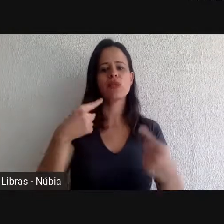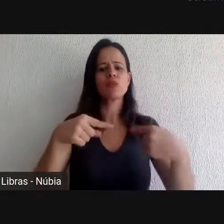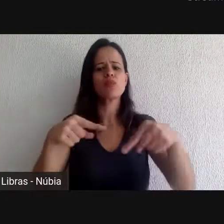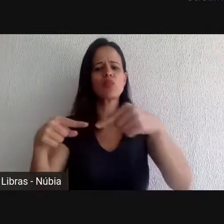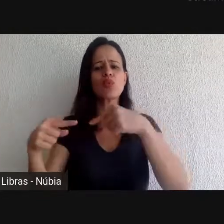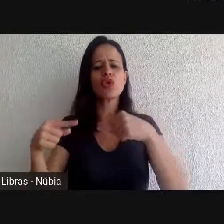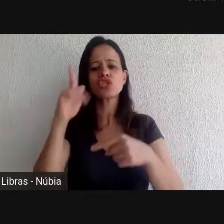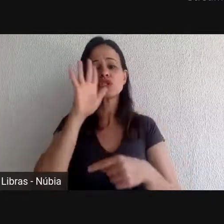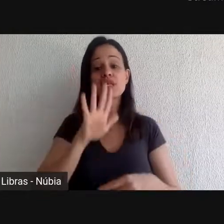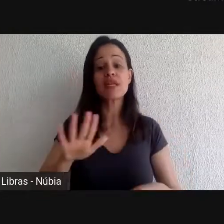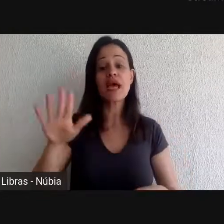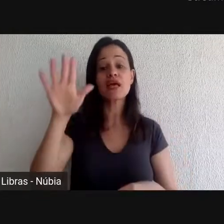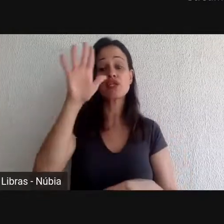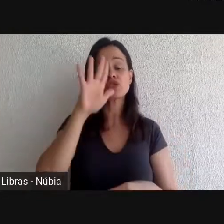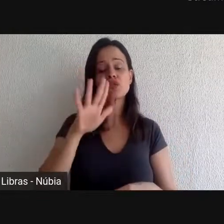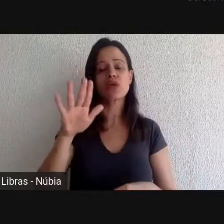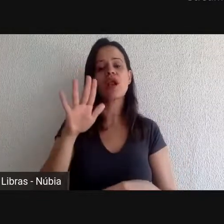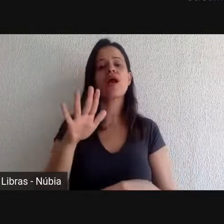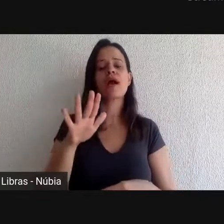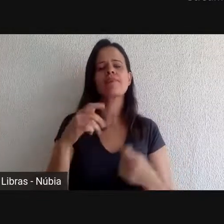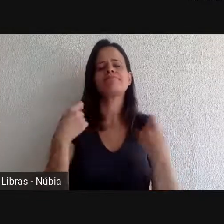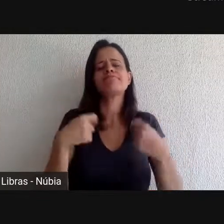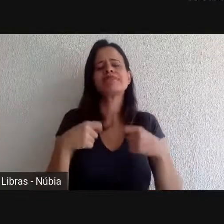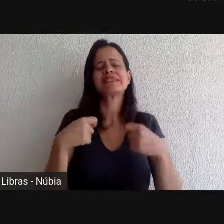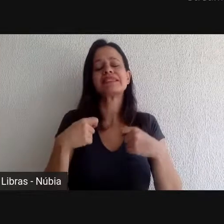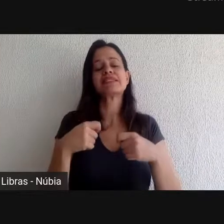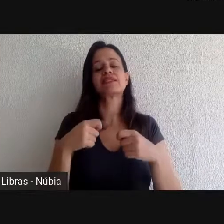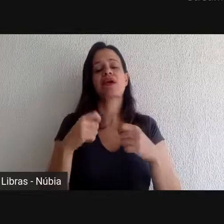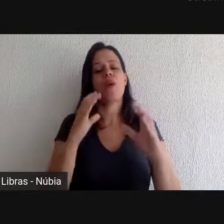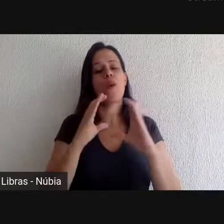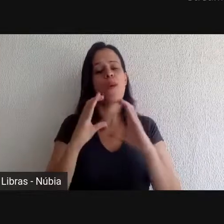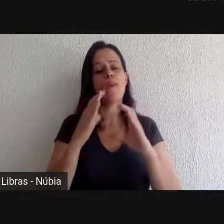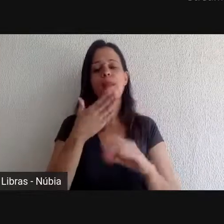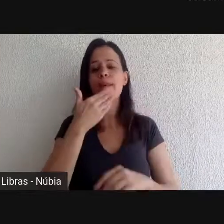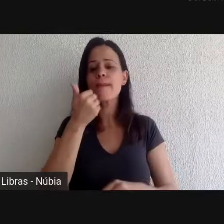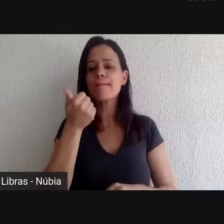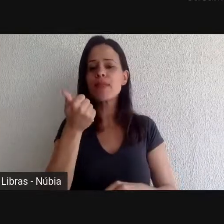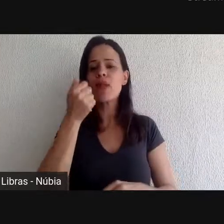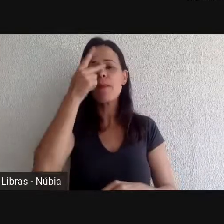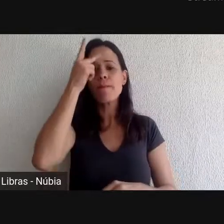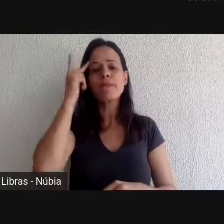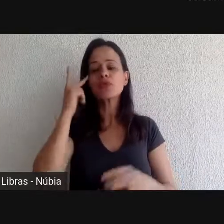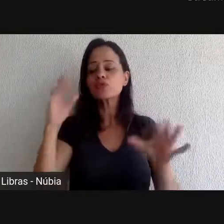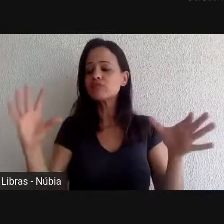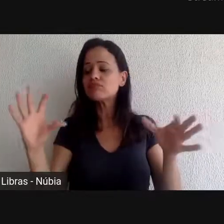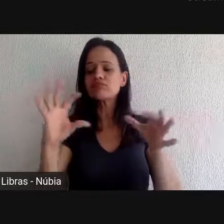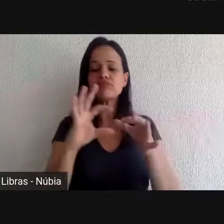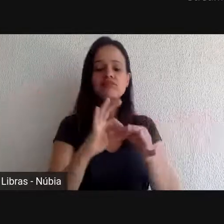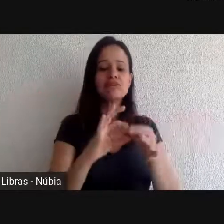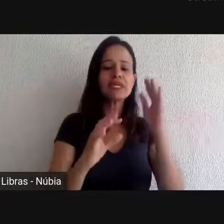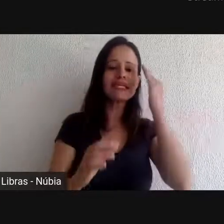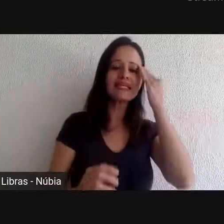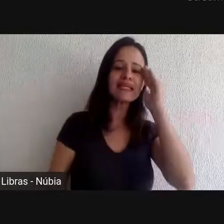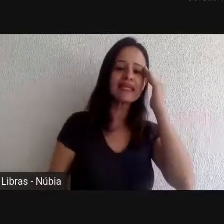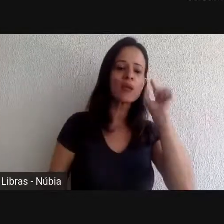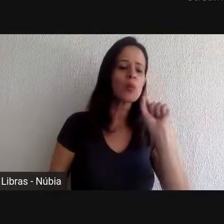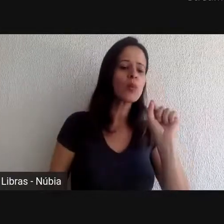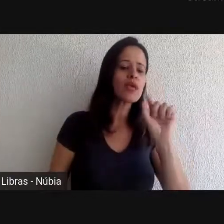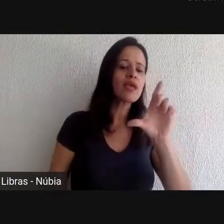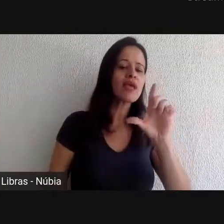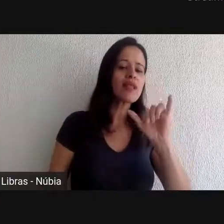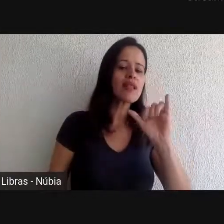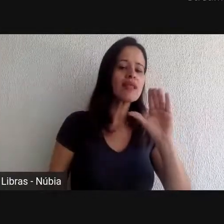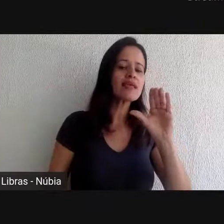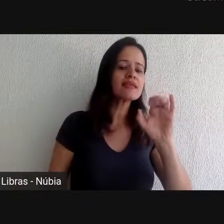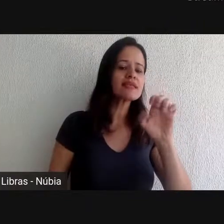Ambiente. Então, é preciso comunicar melhor, é preciso que as pessoas entendam o que é o licenciamento, quais são as suas